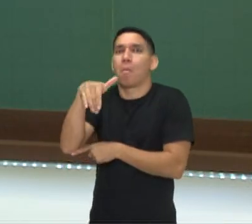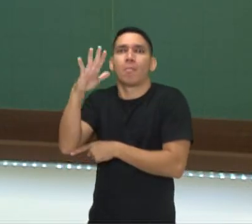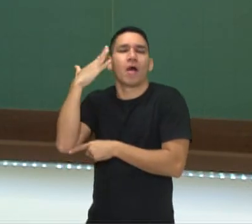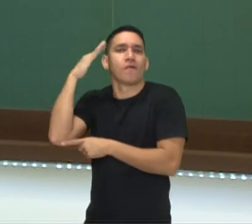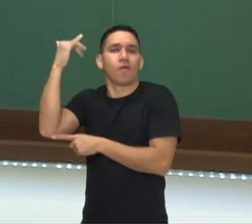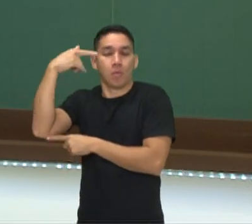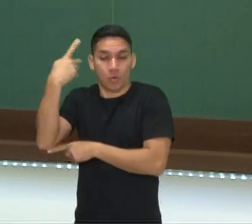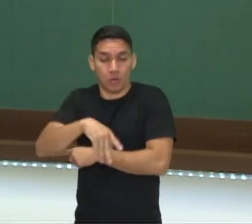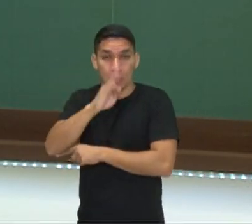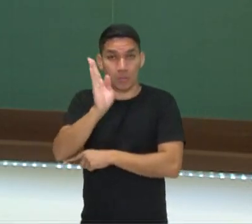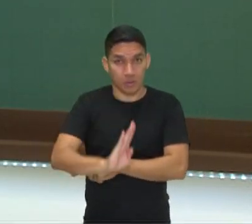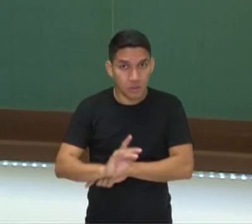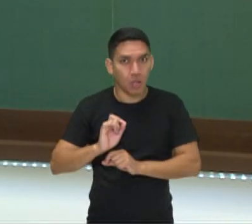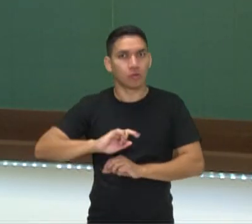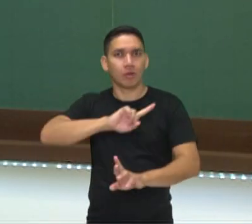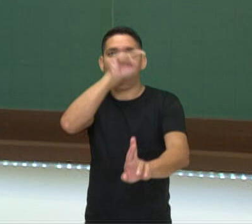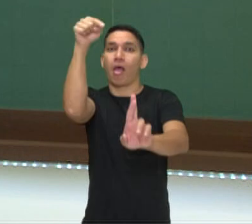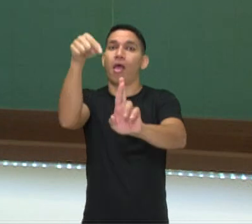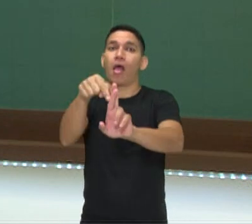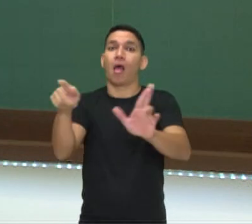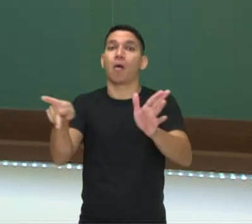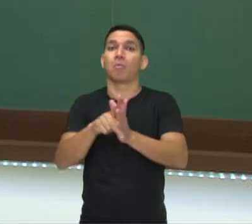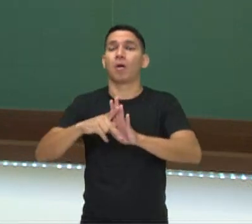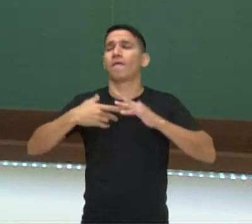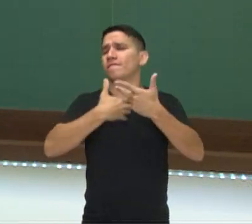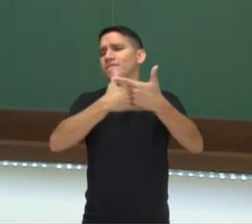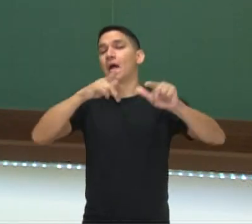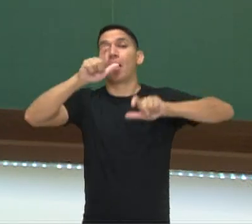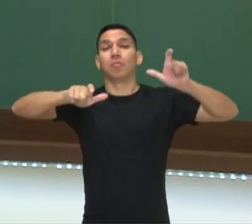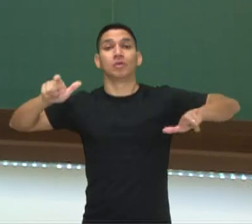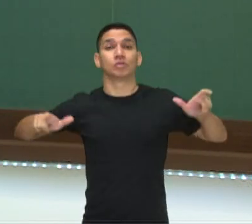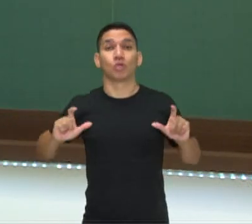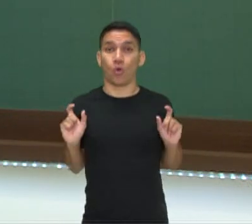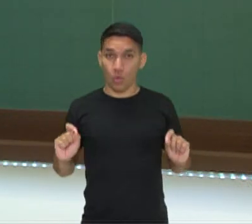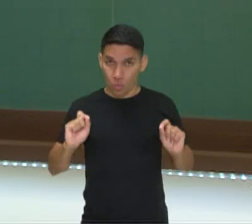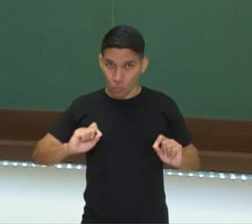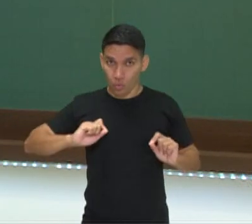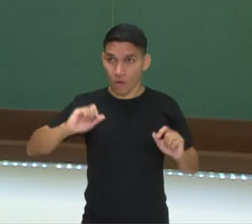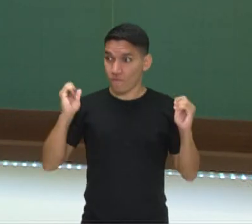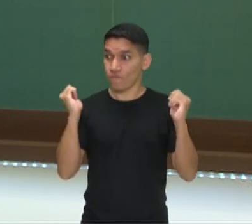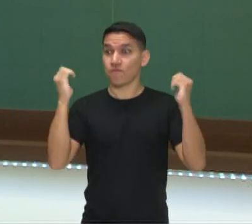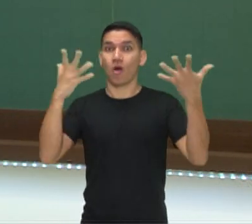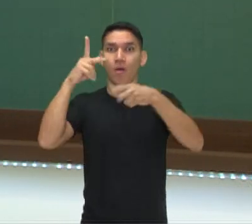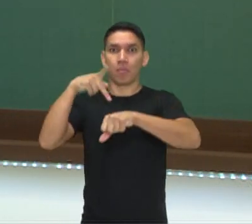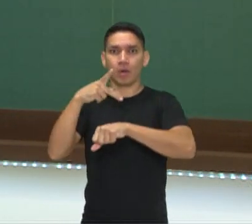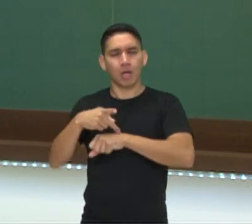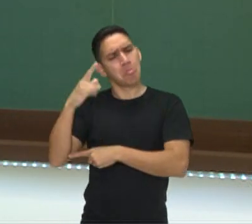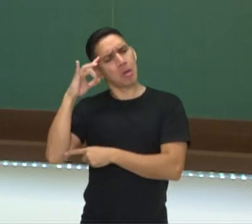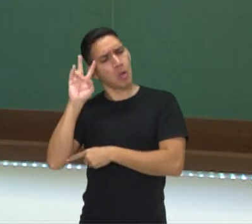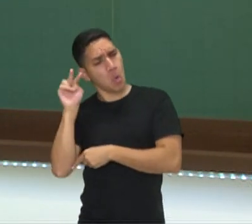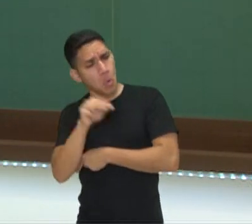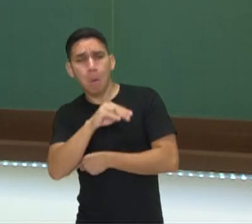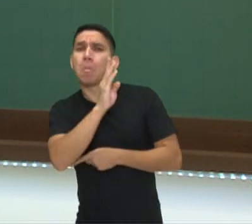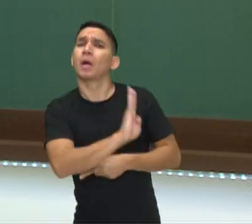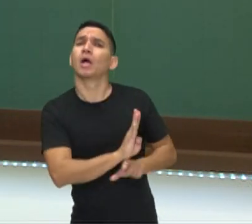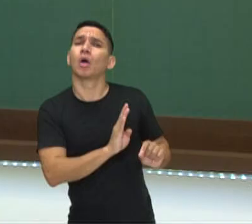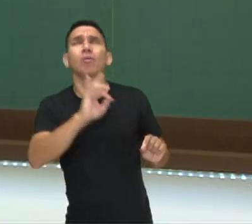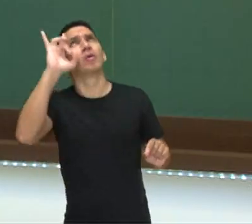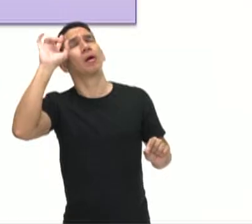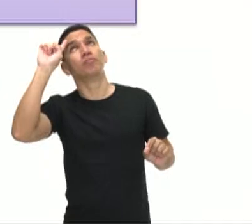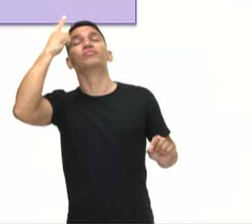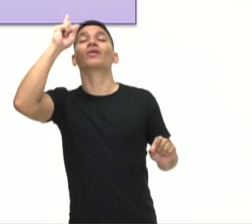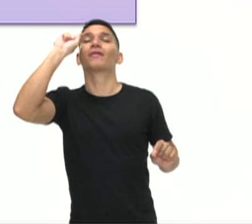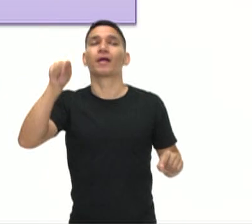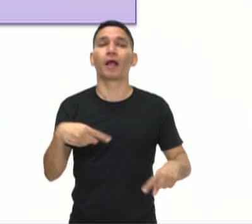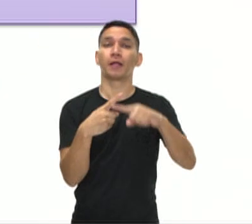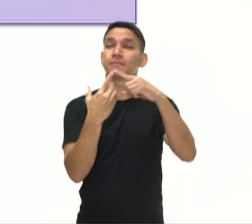Brasil, inclusive referência pelo qual muitas pessoas que não são brasileiras, quando pensam o Brasil, vem à mente